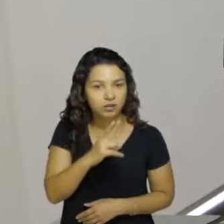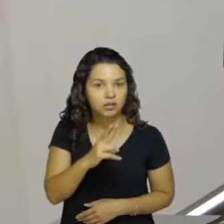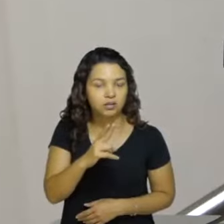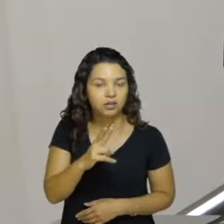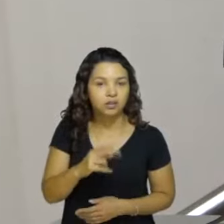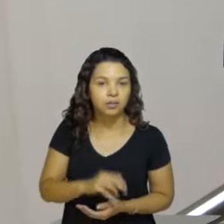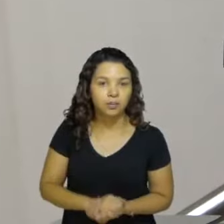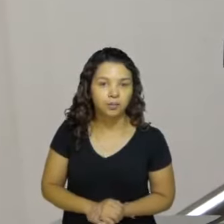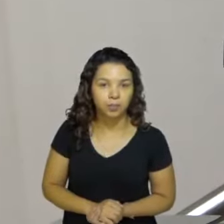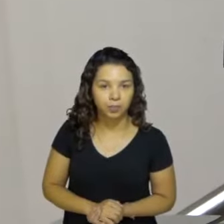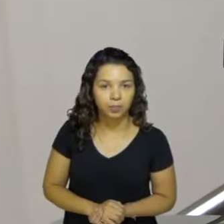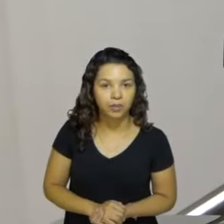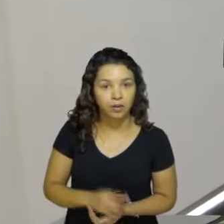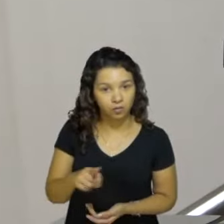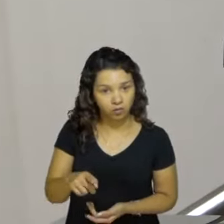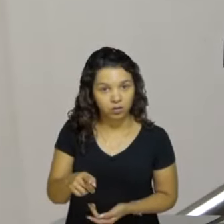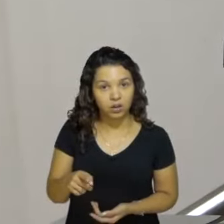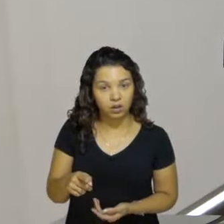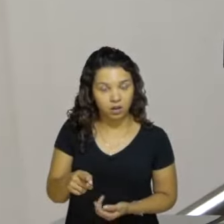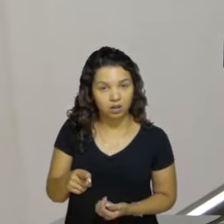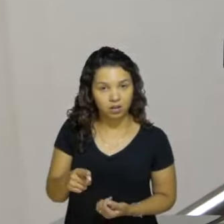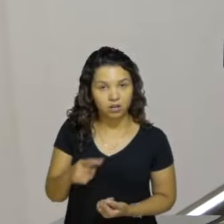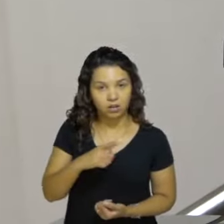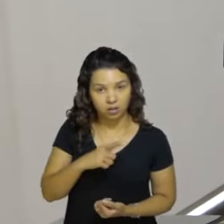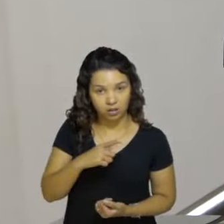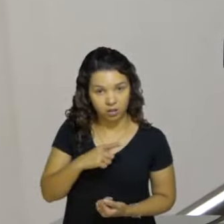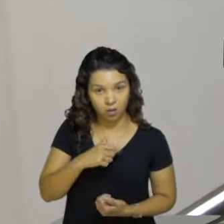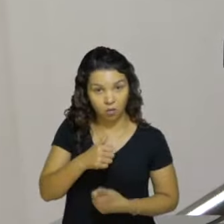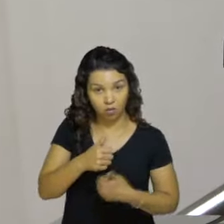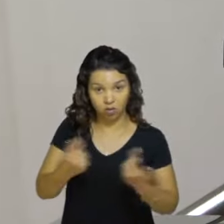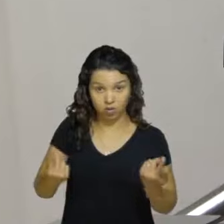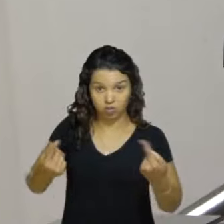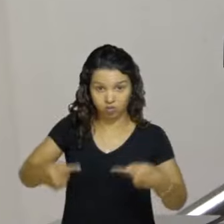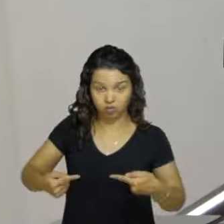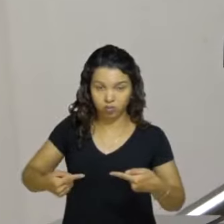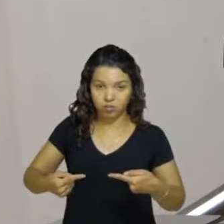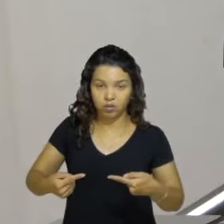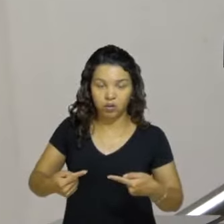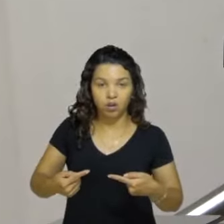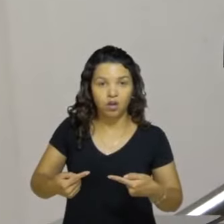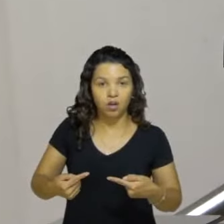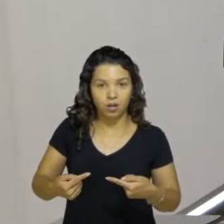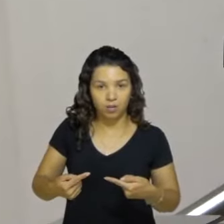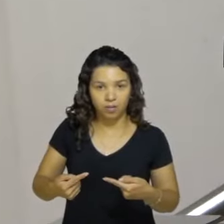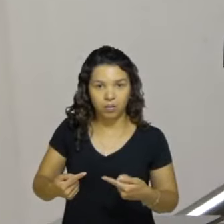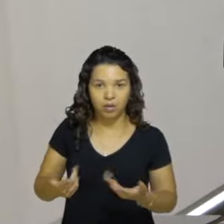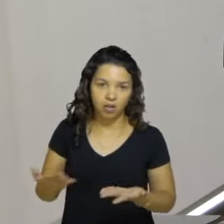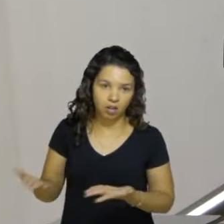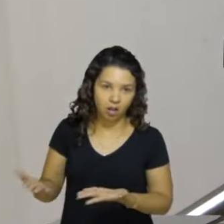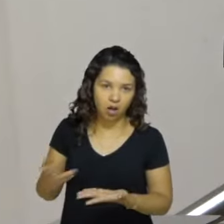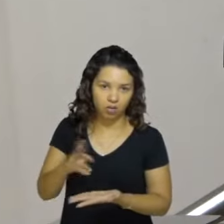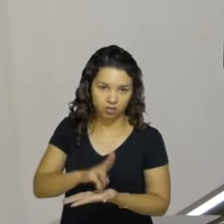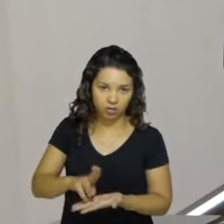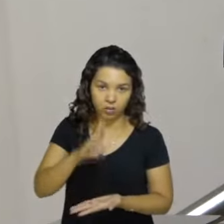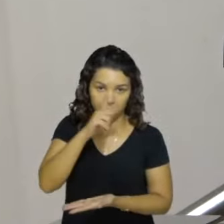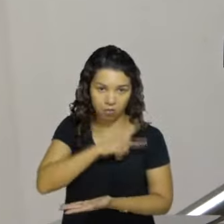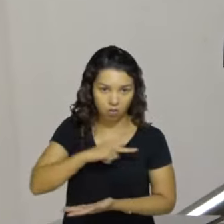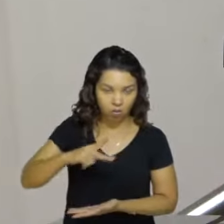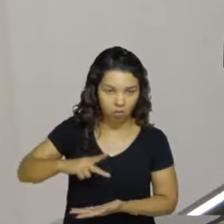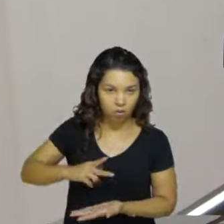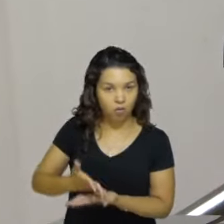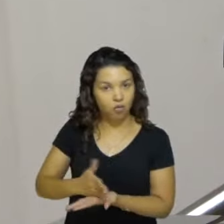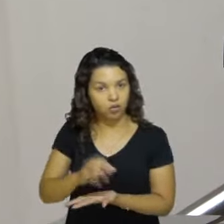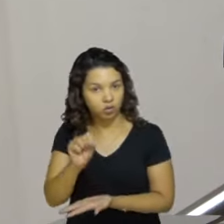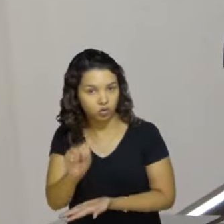concorrer muito mais forte, que é a concorrência de uma universidade pública, seja lá na Universidade da Fronteira Sul, seja